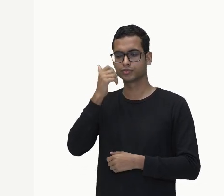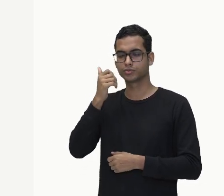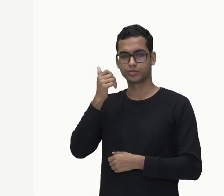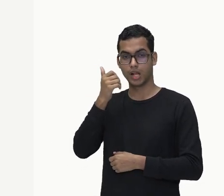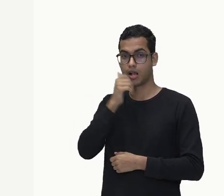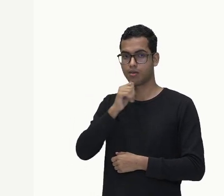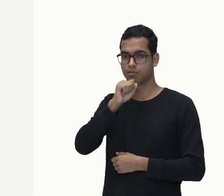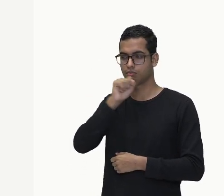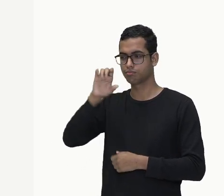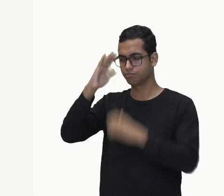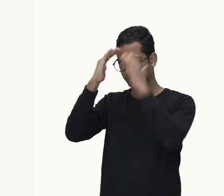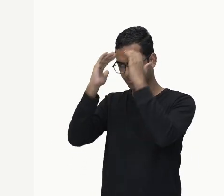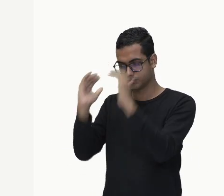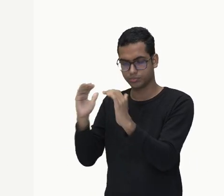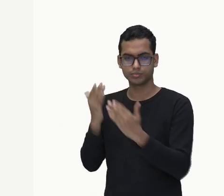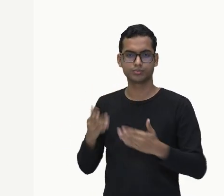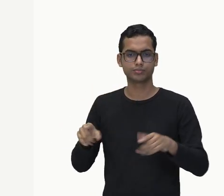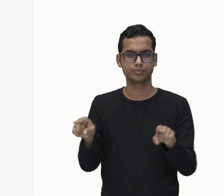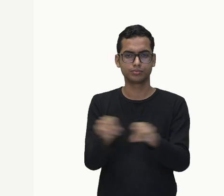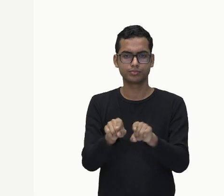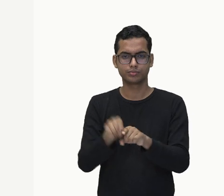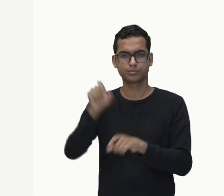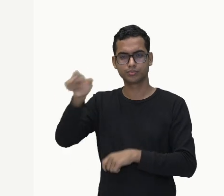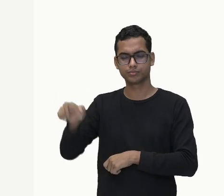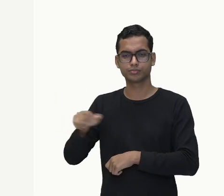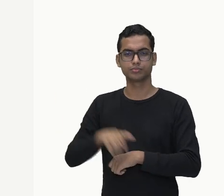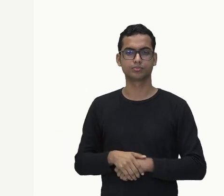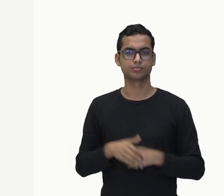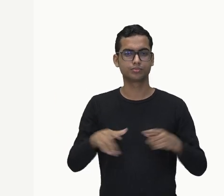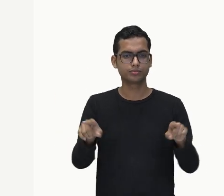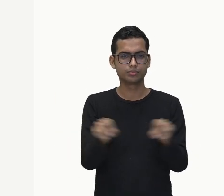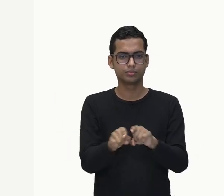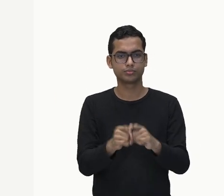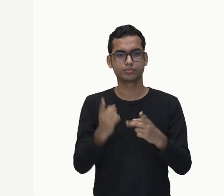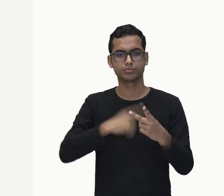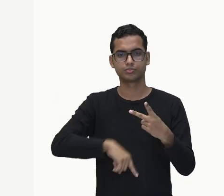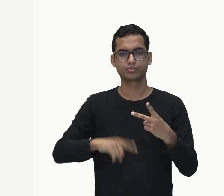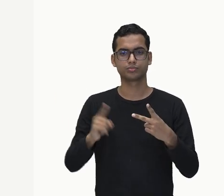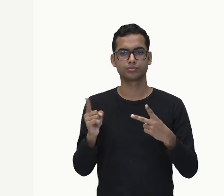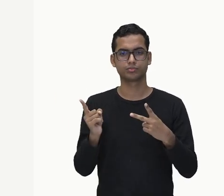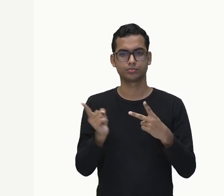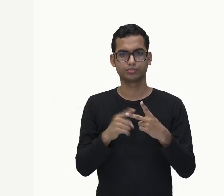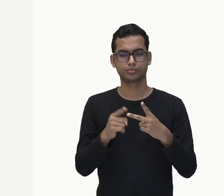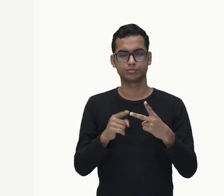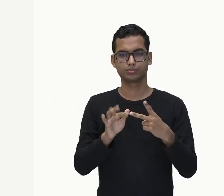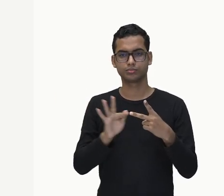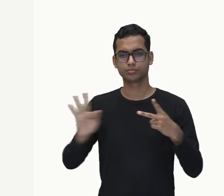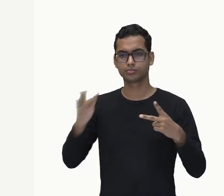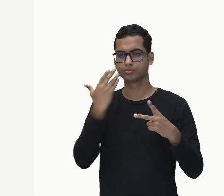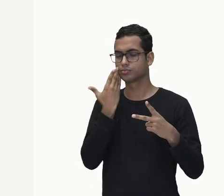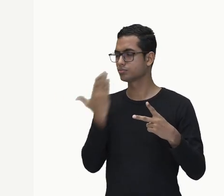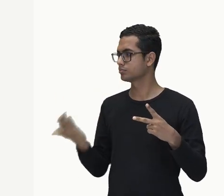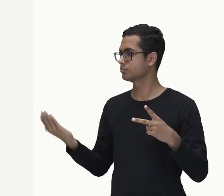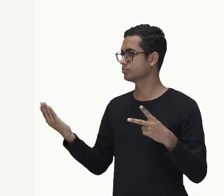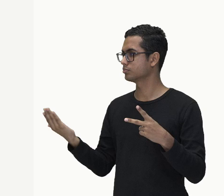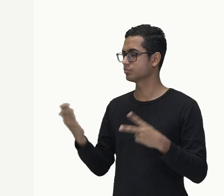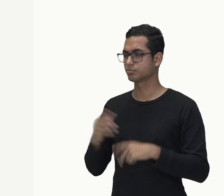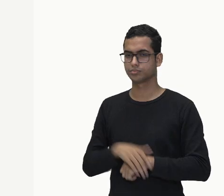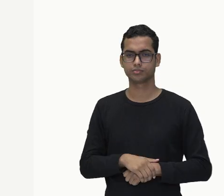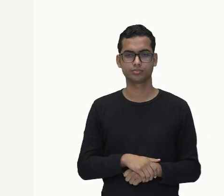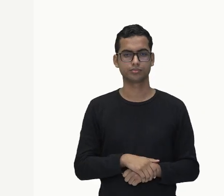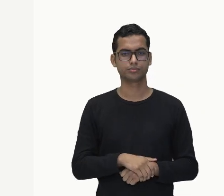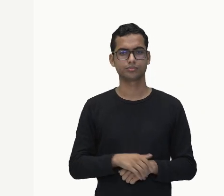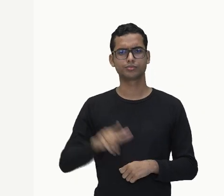verbo latir. Latir não é de cachorro, não. É bater, é tocar alguma coisa. Com frequência,